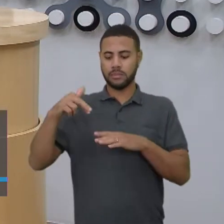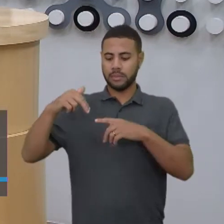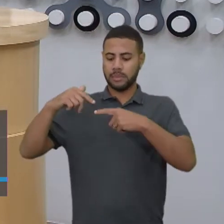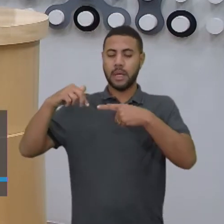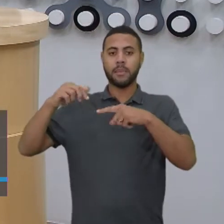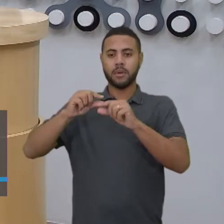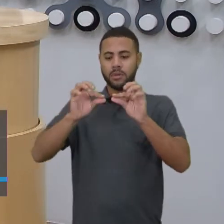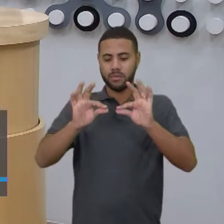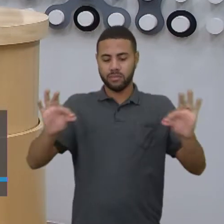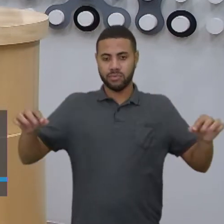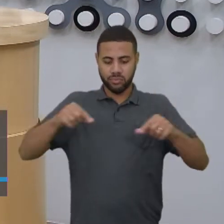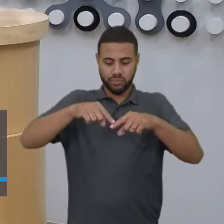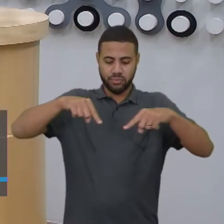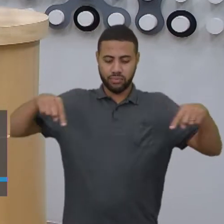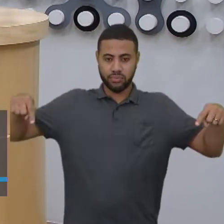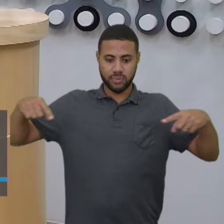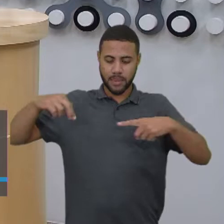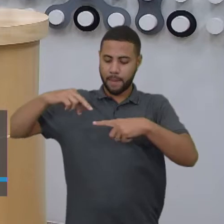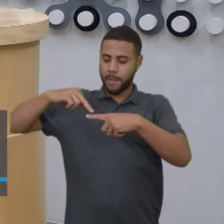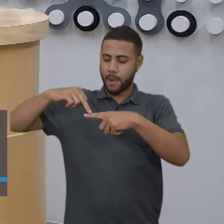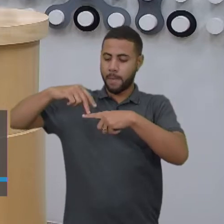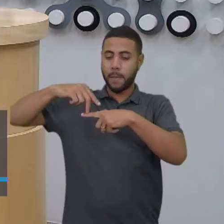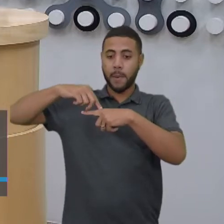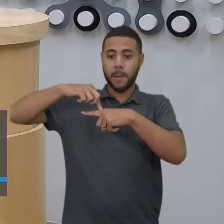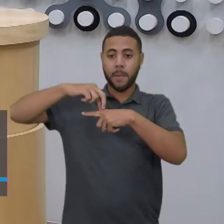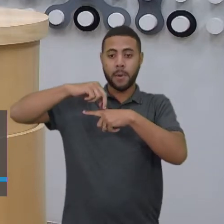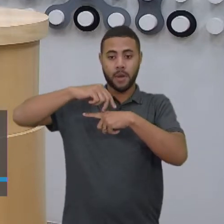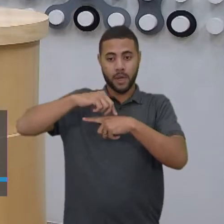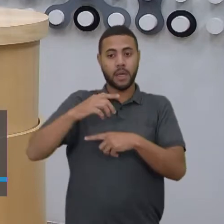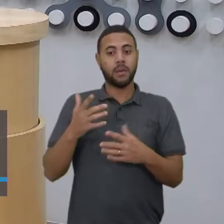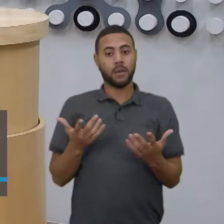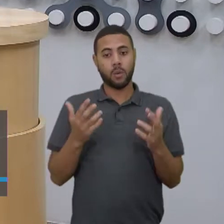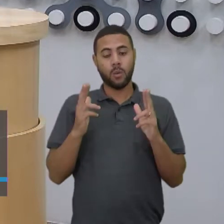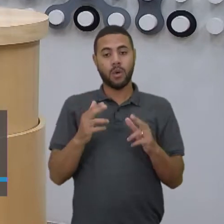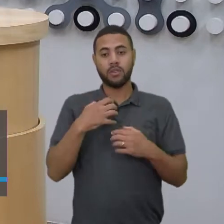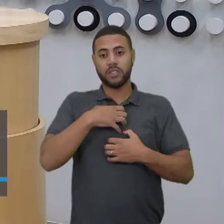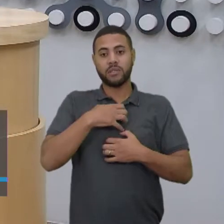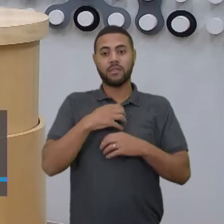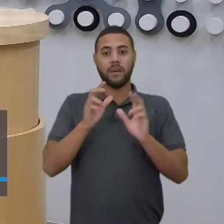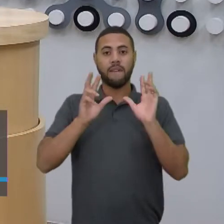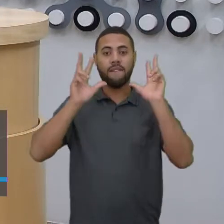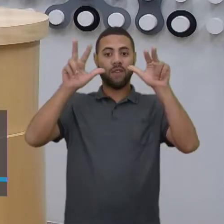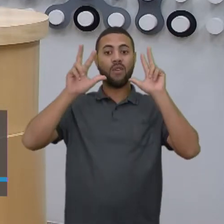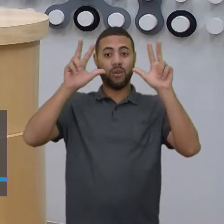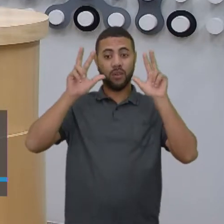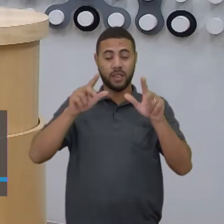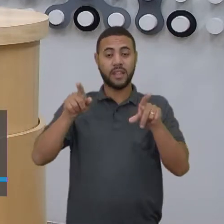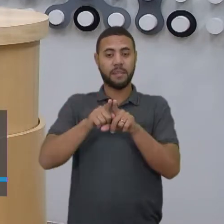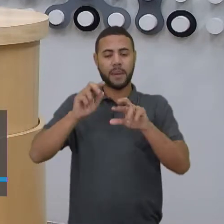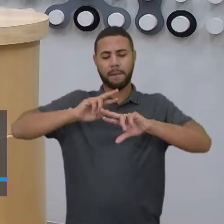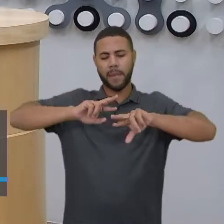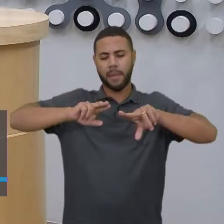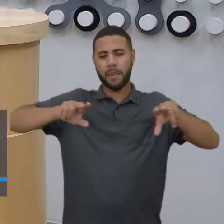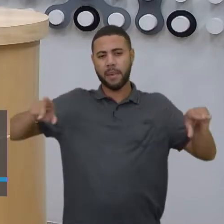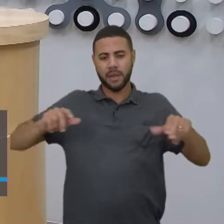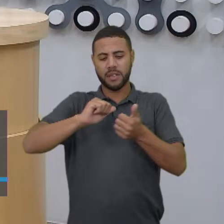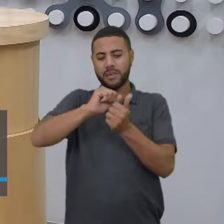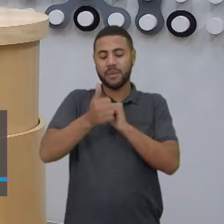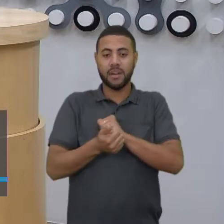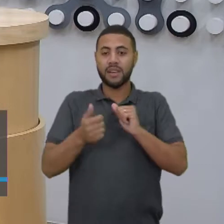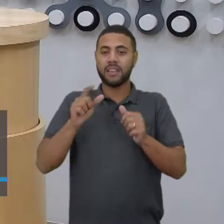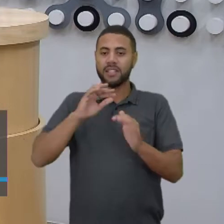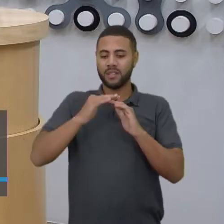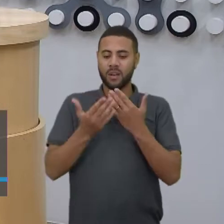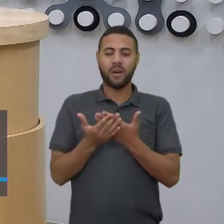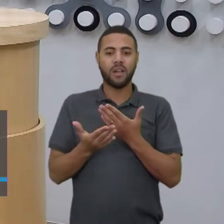linha riscada, aí você vai aumentando o grau de dificuldade. No vôlei, assim como nas outras modalidades, na escola a gente tem